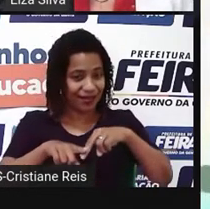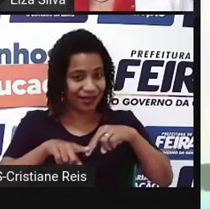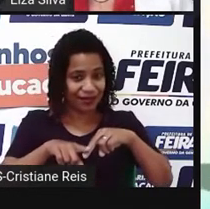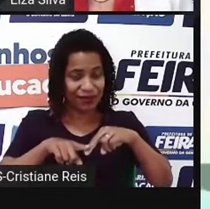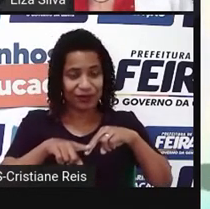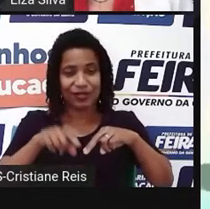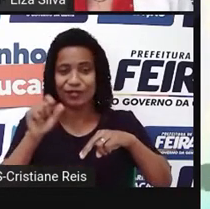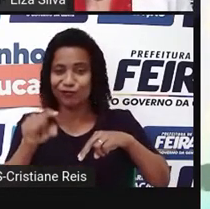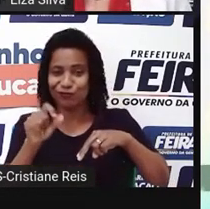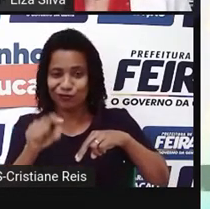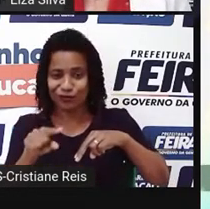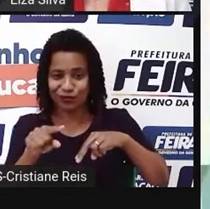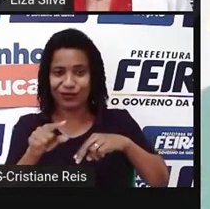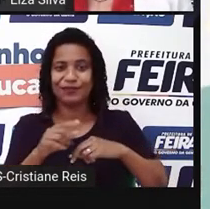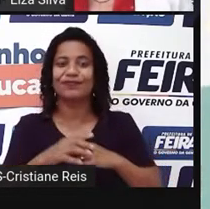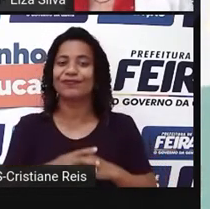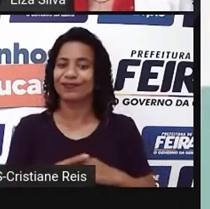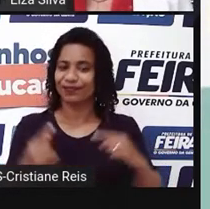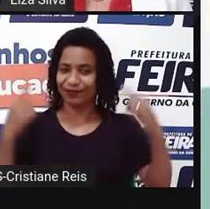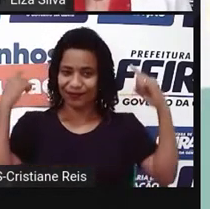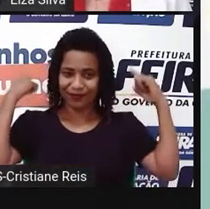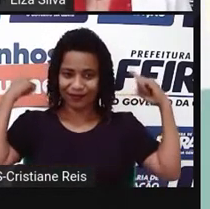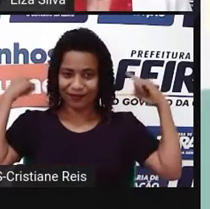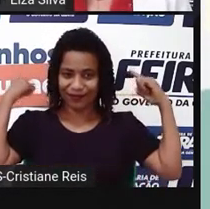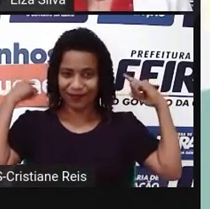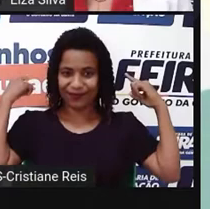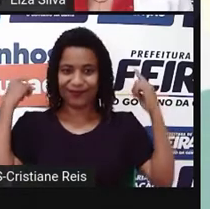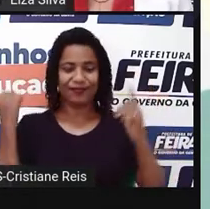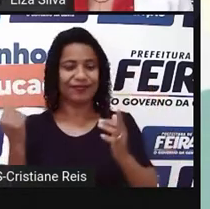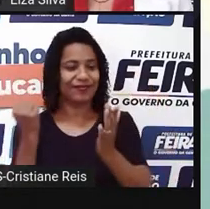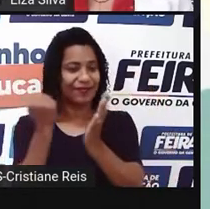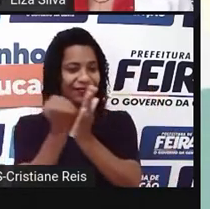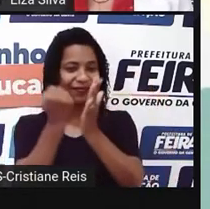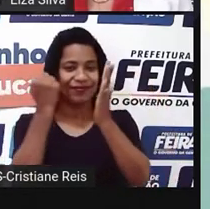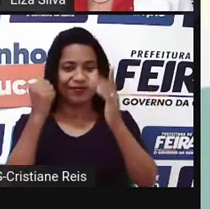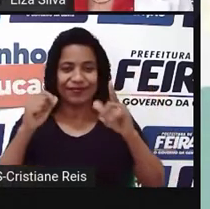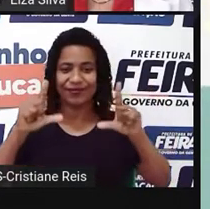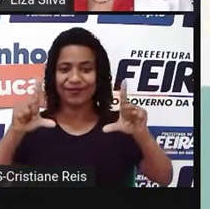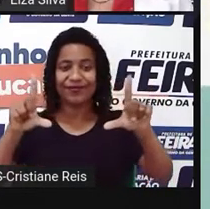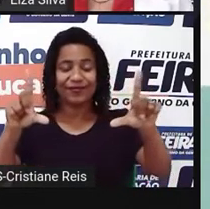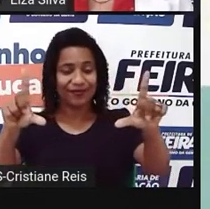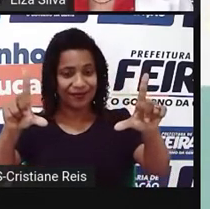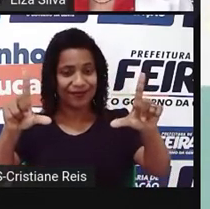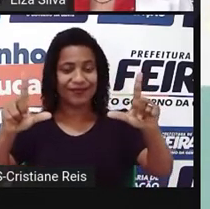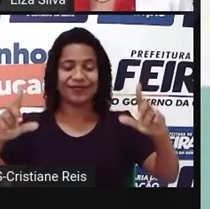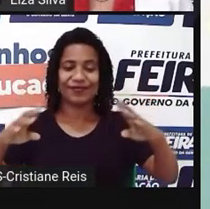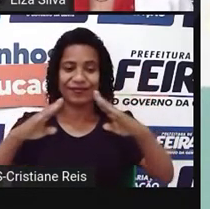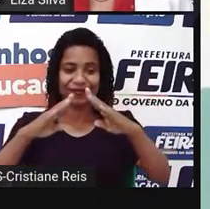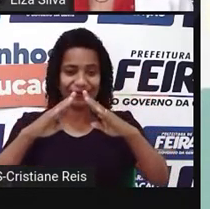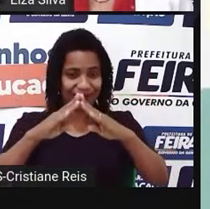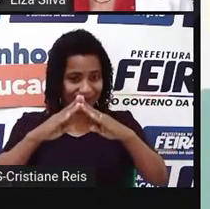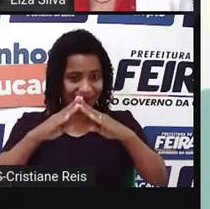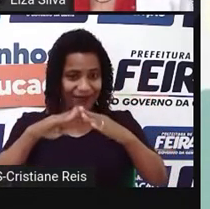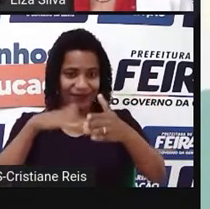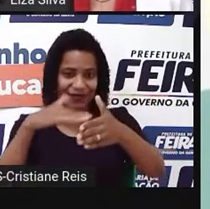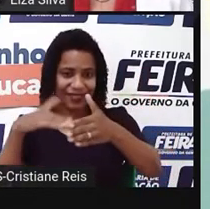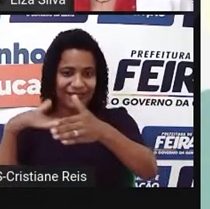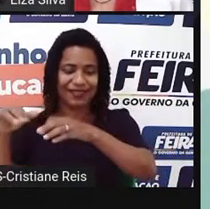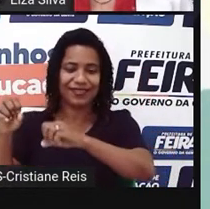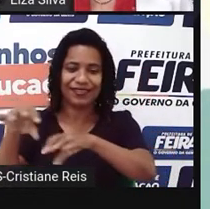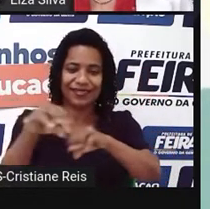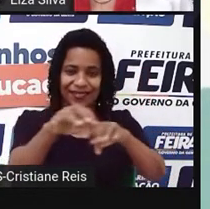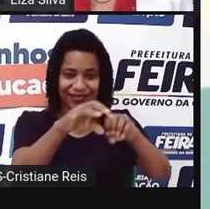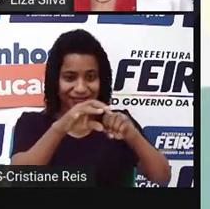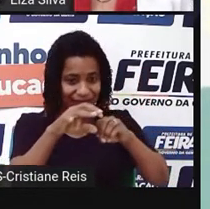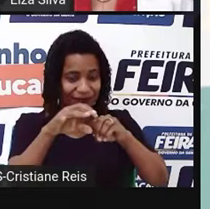E na parte de trás do vídeo, vocês podem visualizar um painel que tem logomarcas da Secretaria de